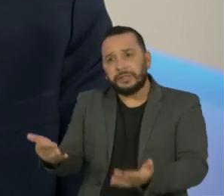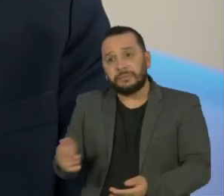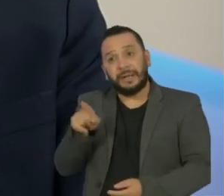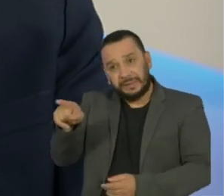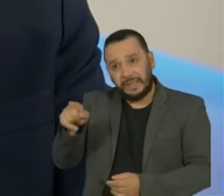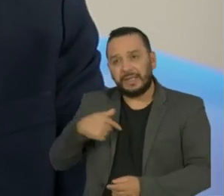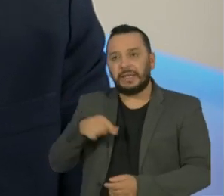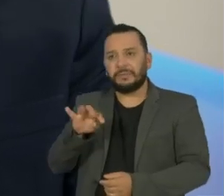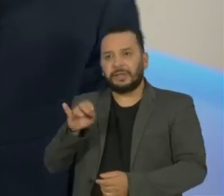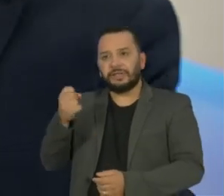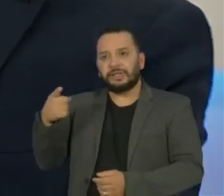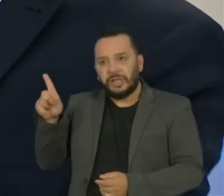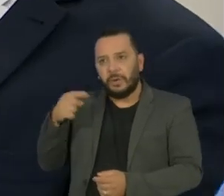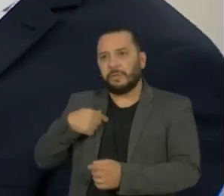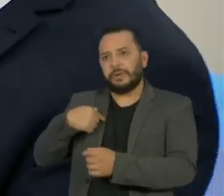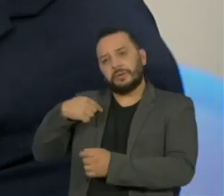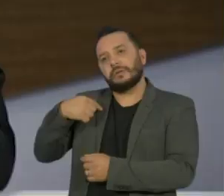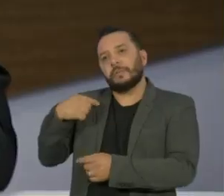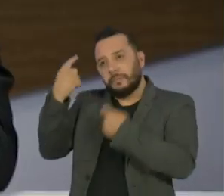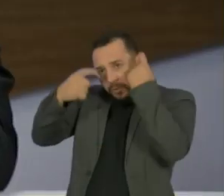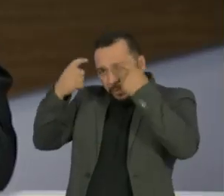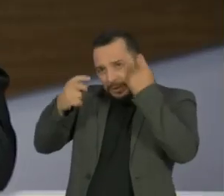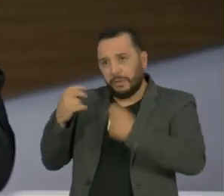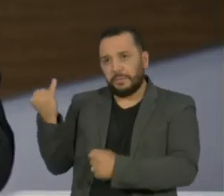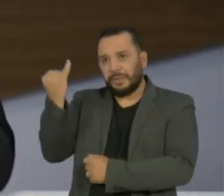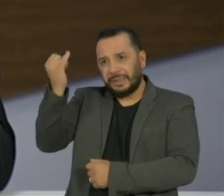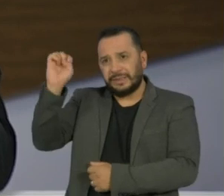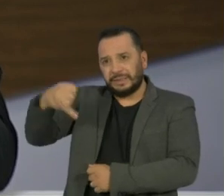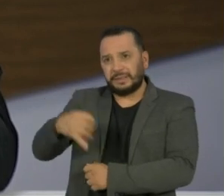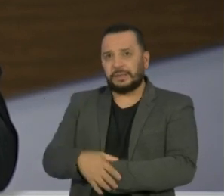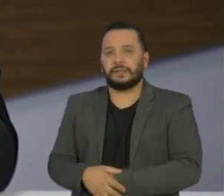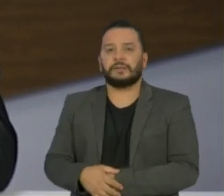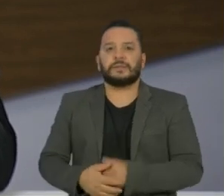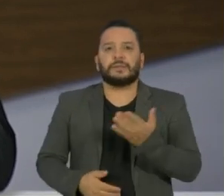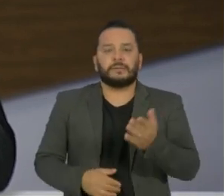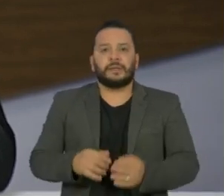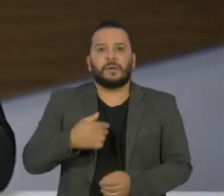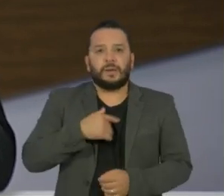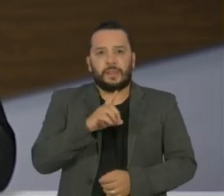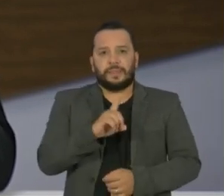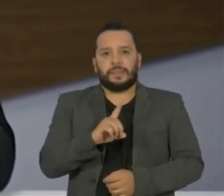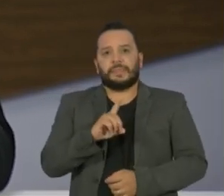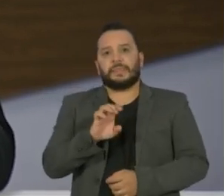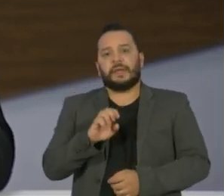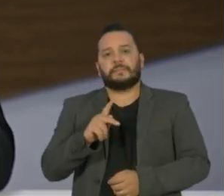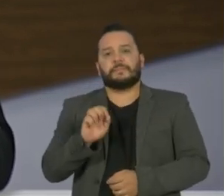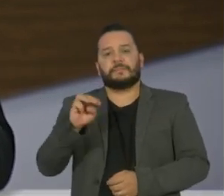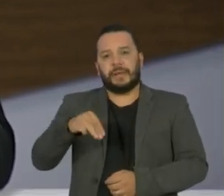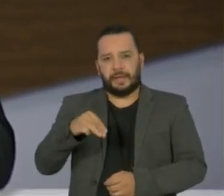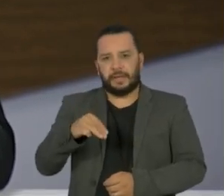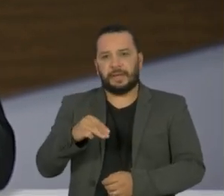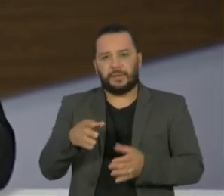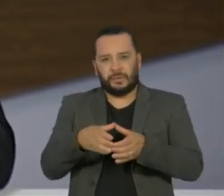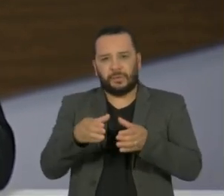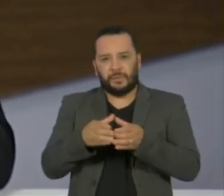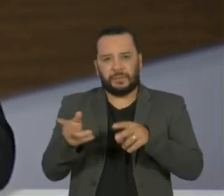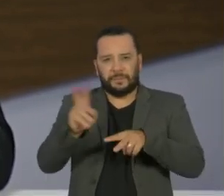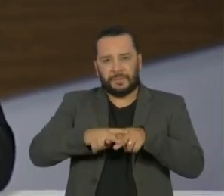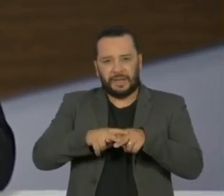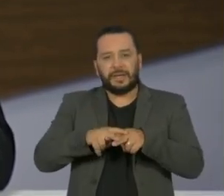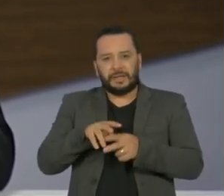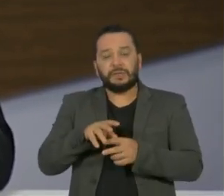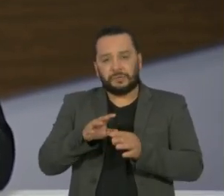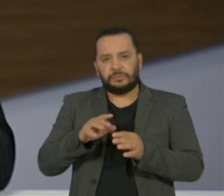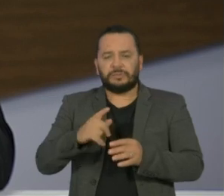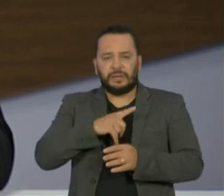e importantes miguel casiano dizer o seguinte que o senhor falou do depen aí dos presos o depende tinha teve uma